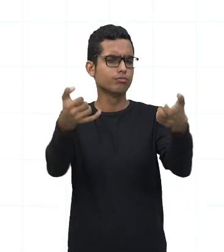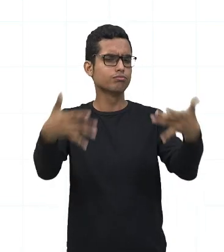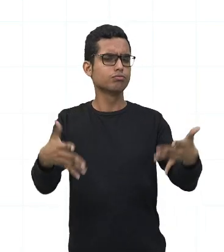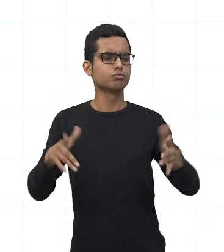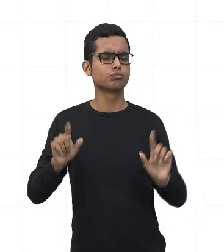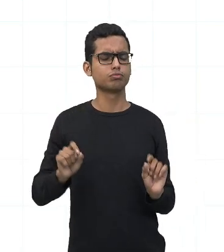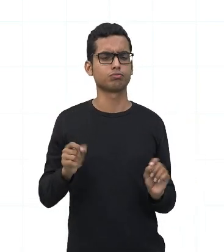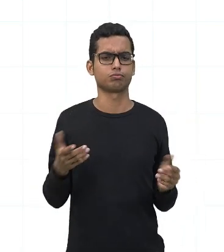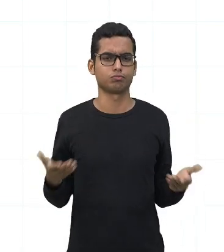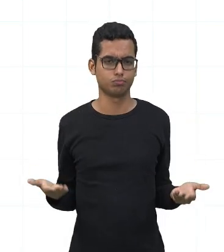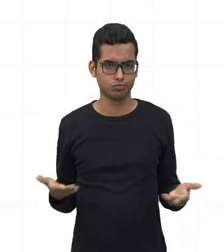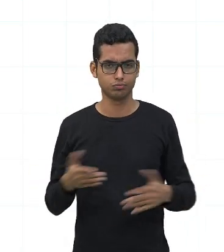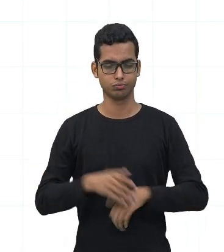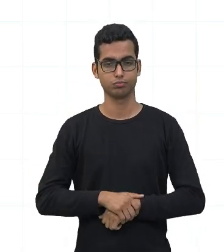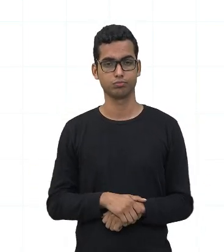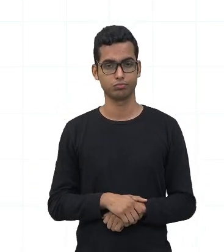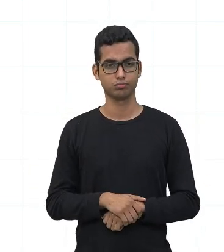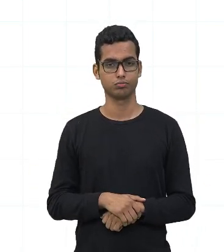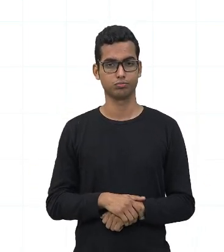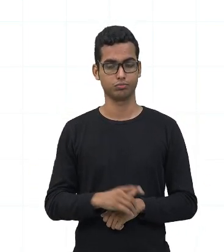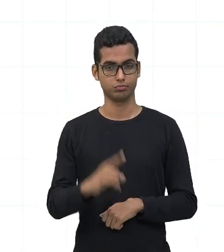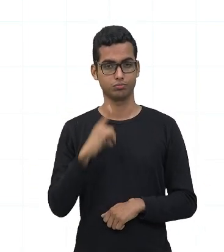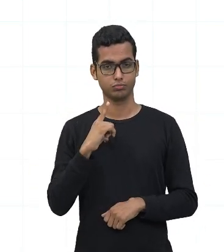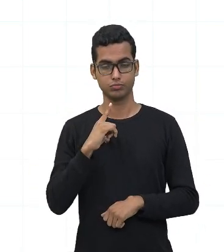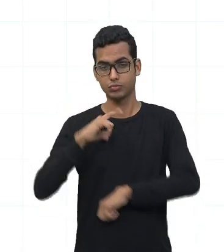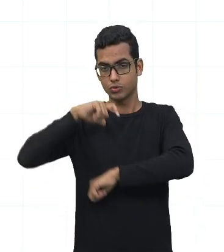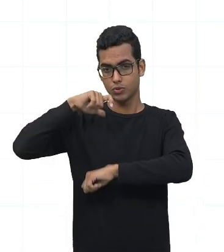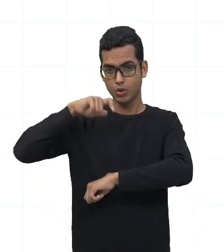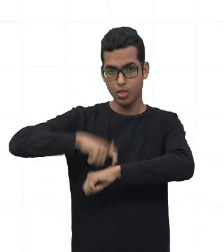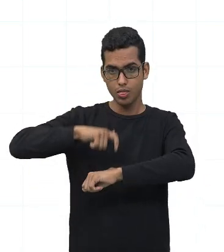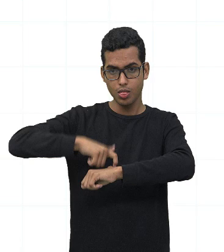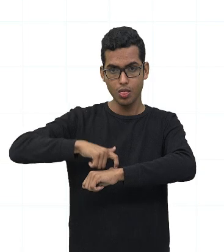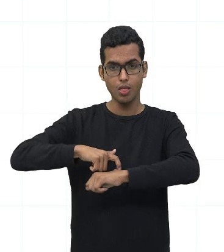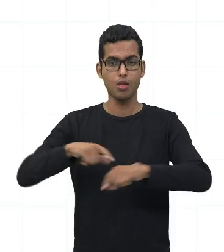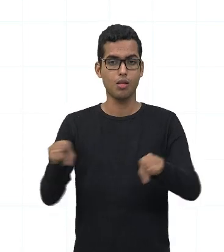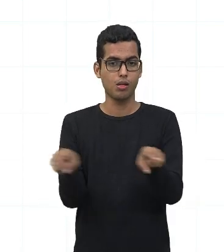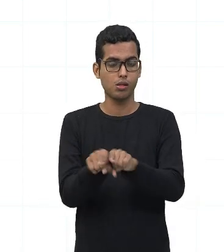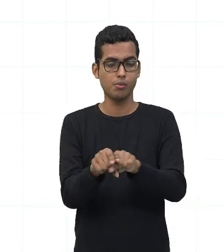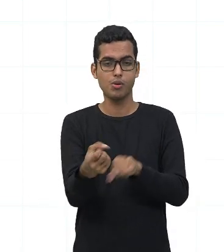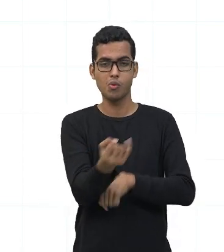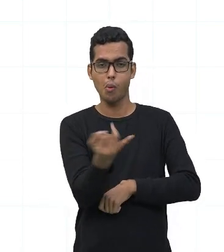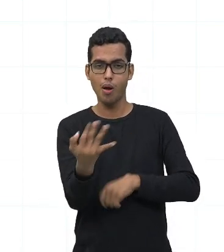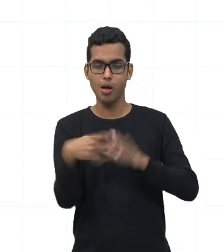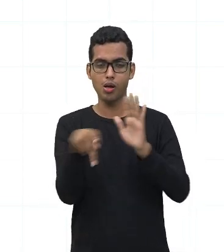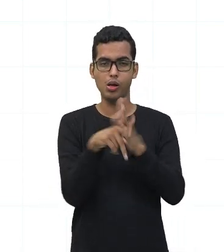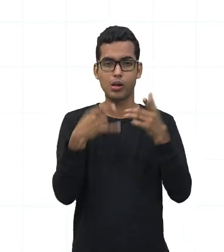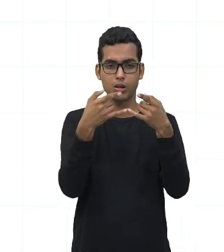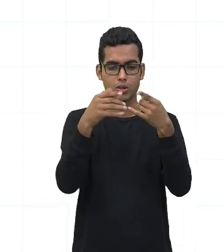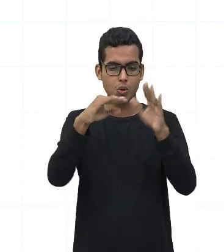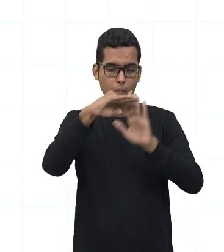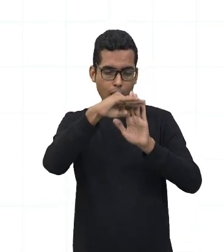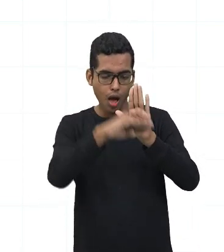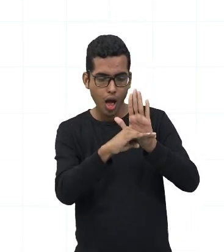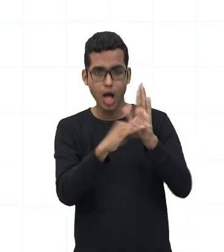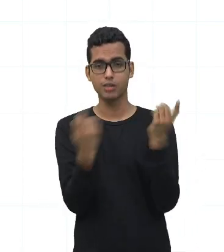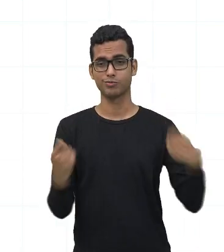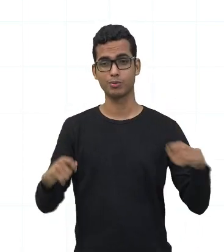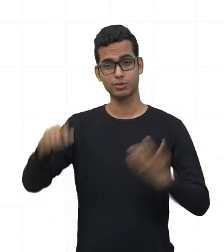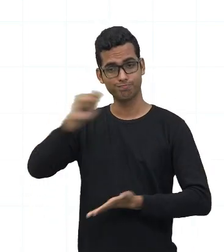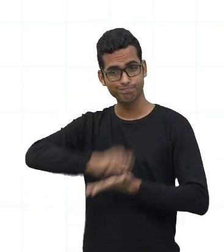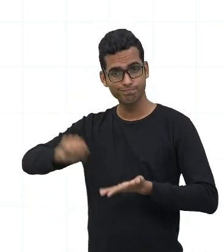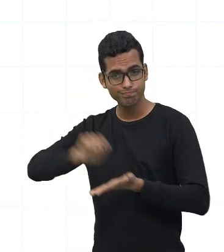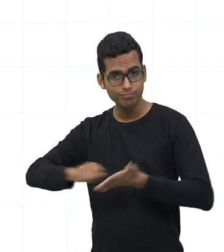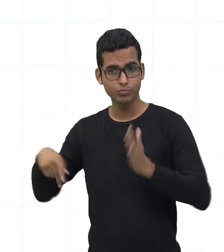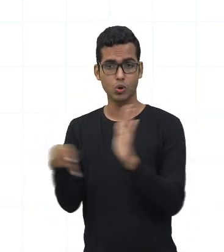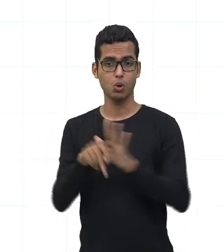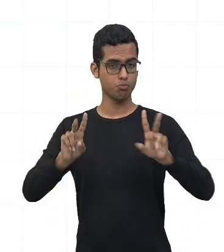Eu tenho um determinado tempo, um determinado número de linhas que eu vou falar, que eu vou escrever sobre esse